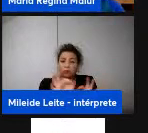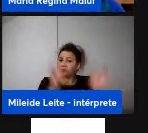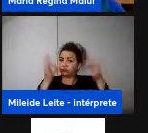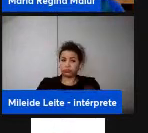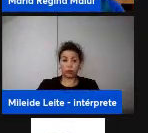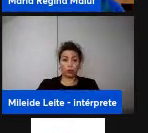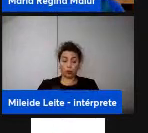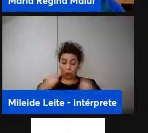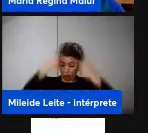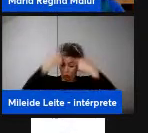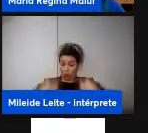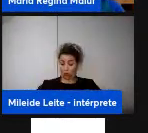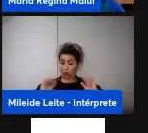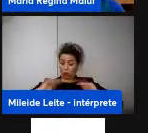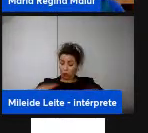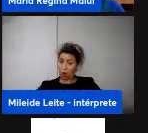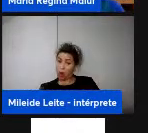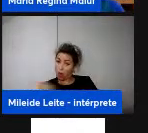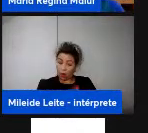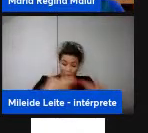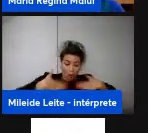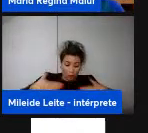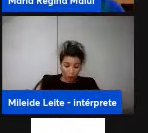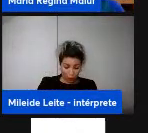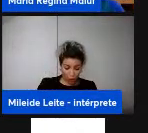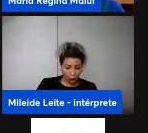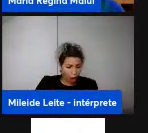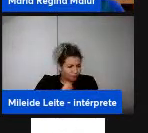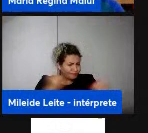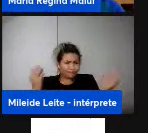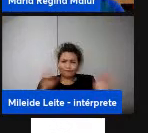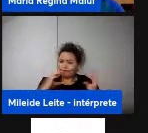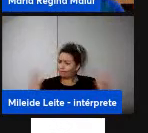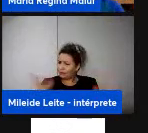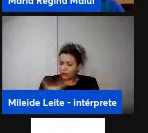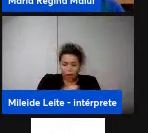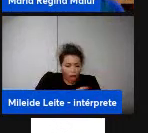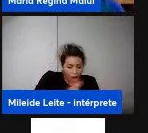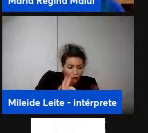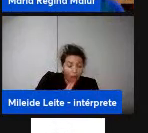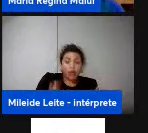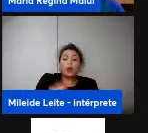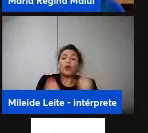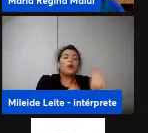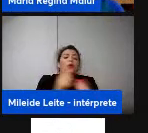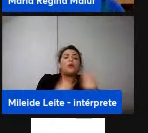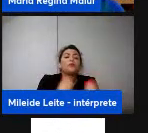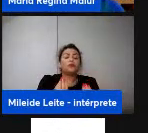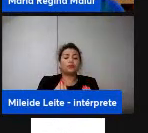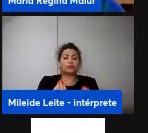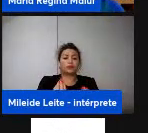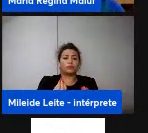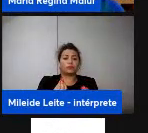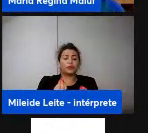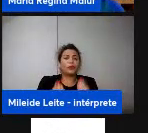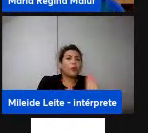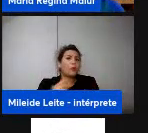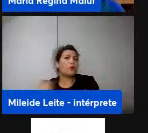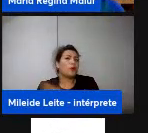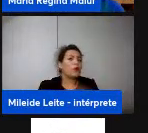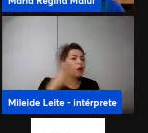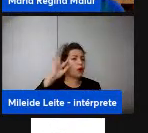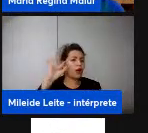o organismo, o nosso corpo, ele é extremamente organizado. Né? E onde é que entra? Como é que a gente resolve